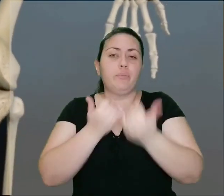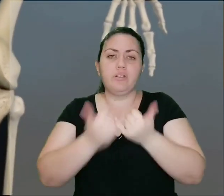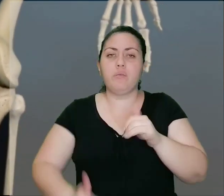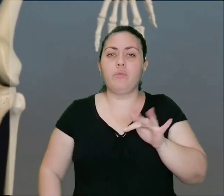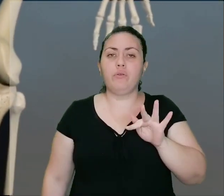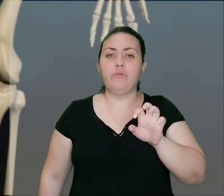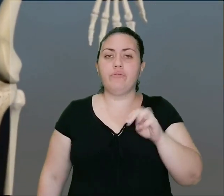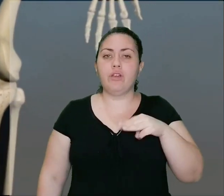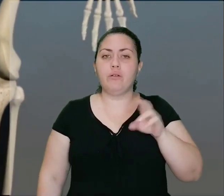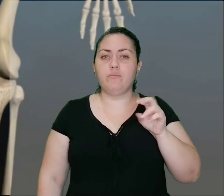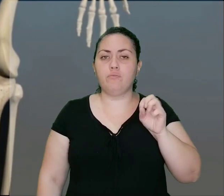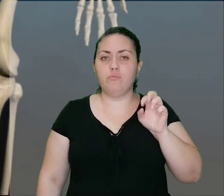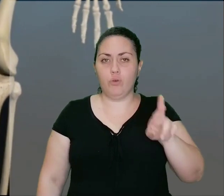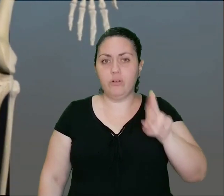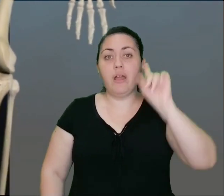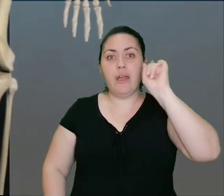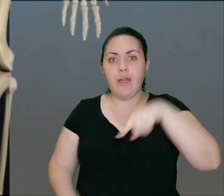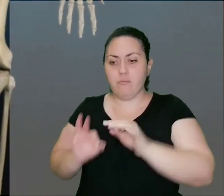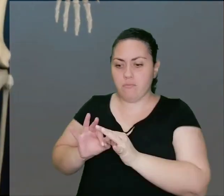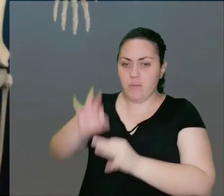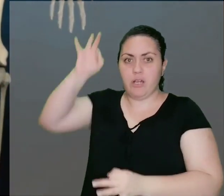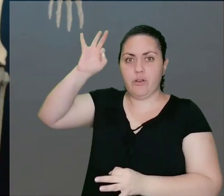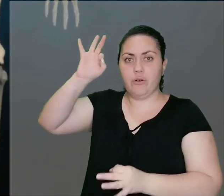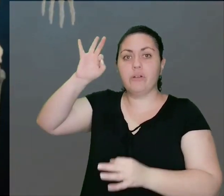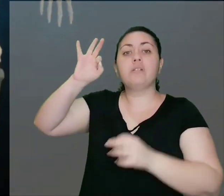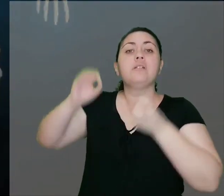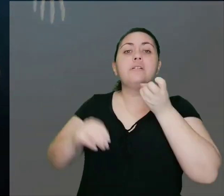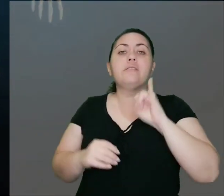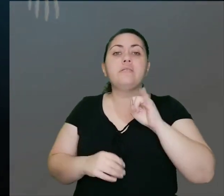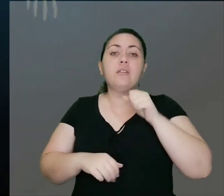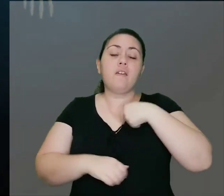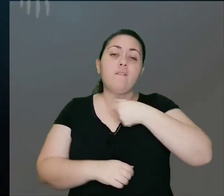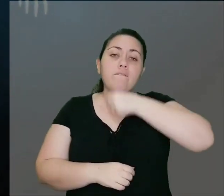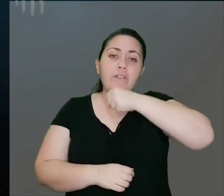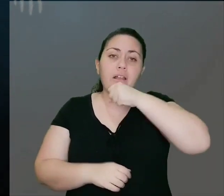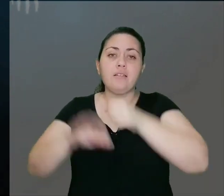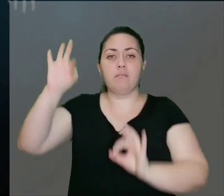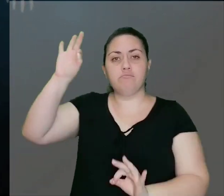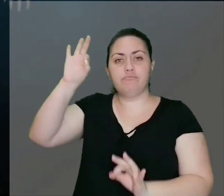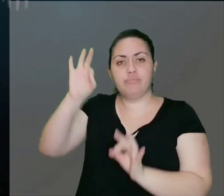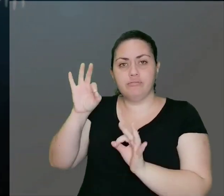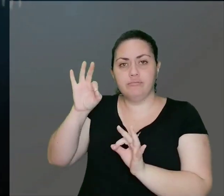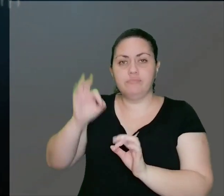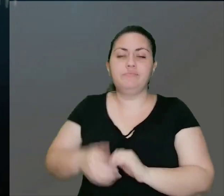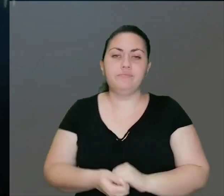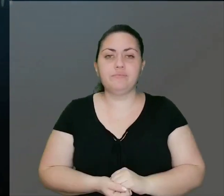longo do corpo e aumenta de tamanho conforme a idade, diminuindo um pouco conforme envelhecemos.